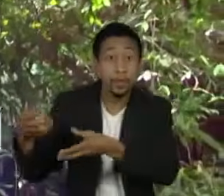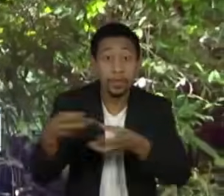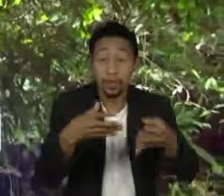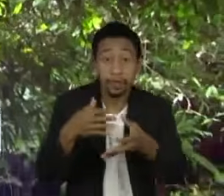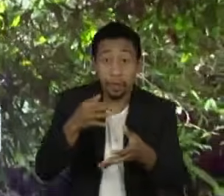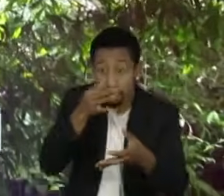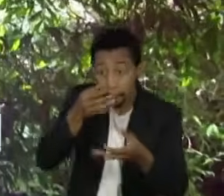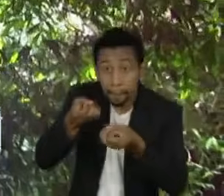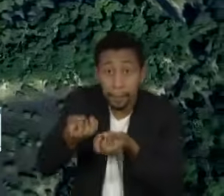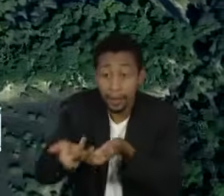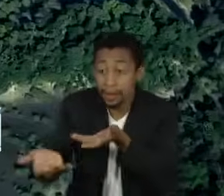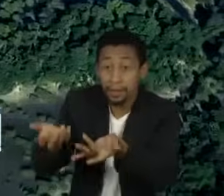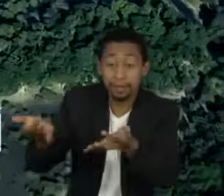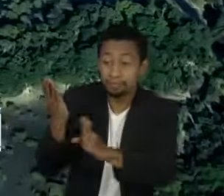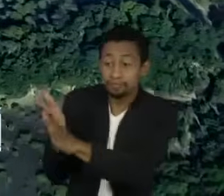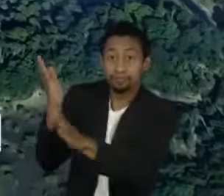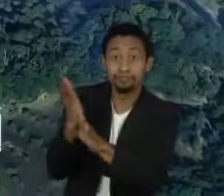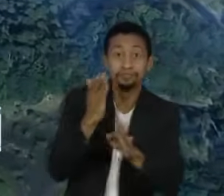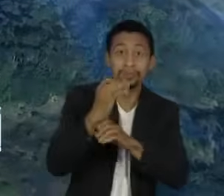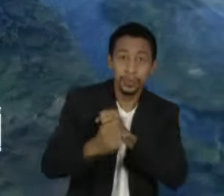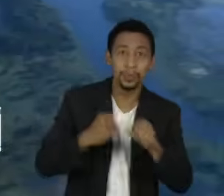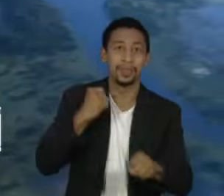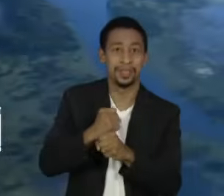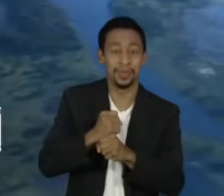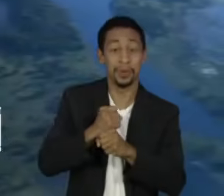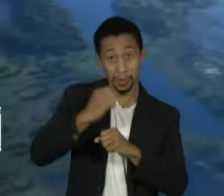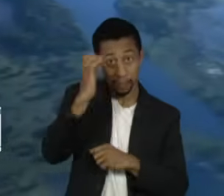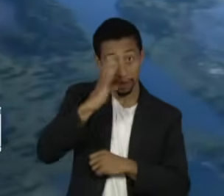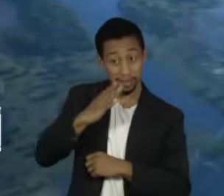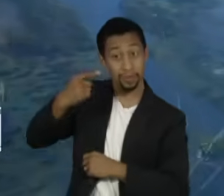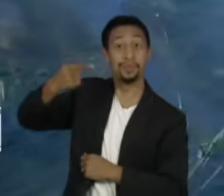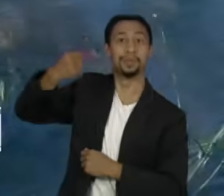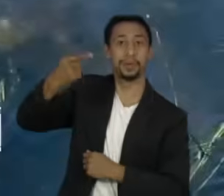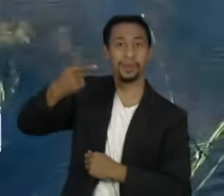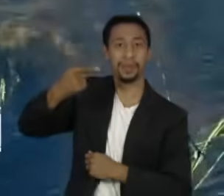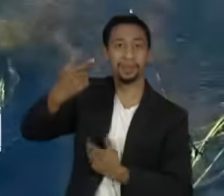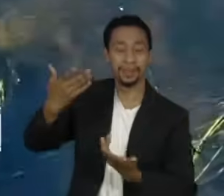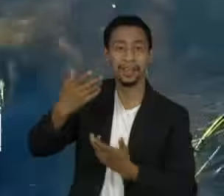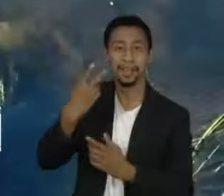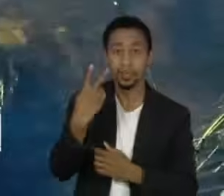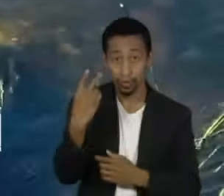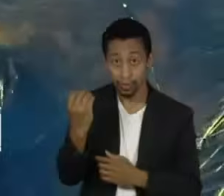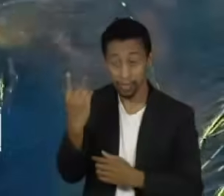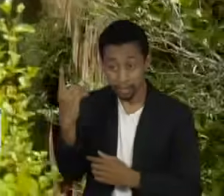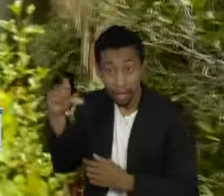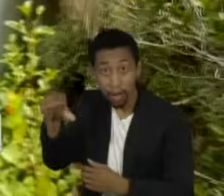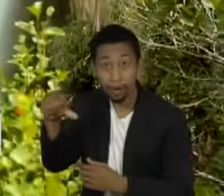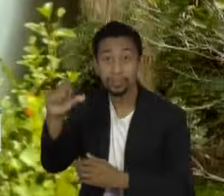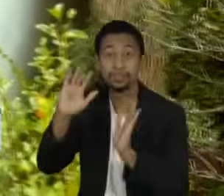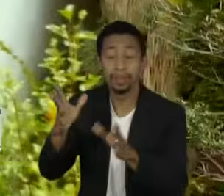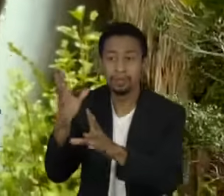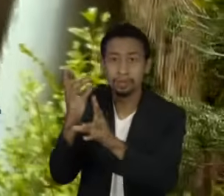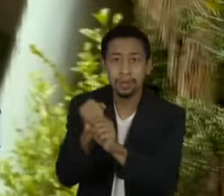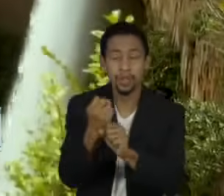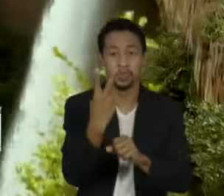a cada ano. O Brasil lidera a lista. Em 2019, foram 216,